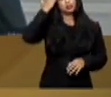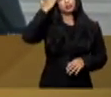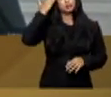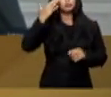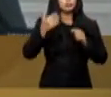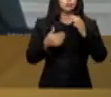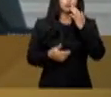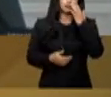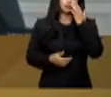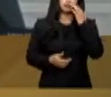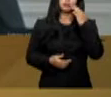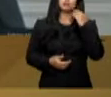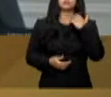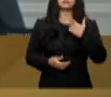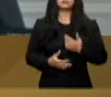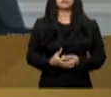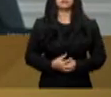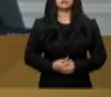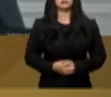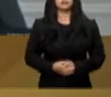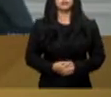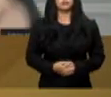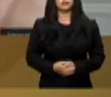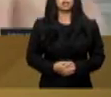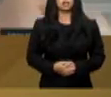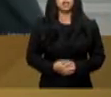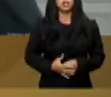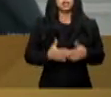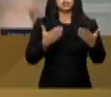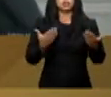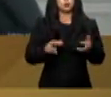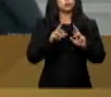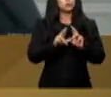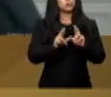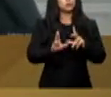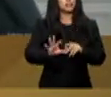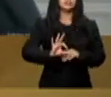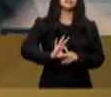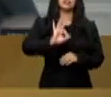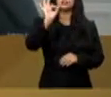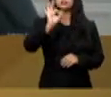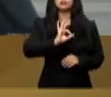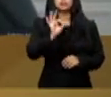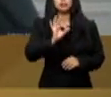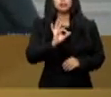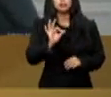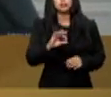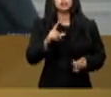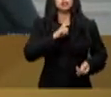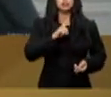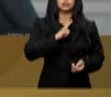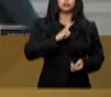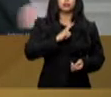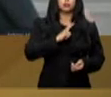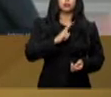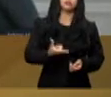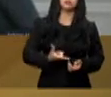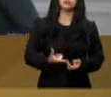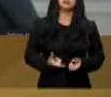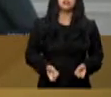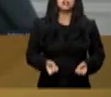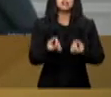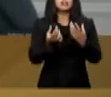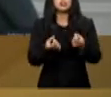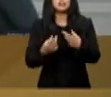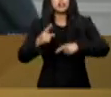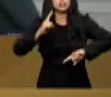A respeito desse diferencial de alíquotas sobre essas operações relativas à circulação de mercadorias e